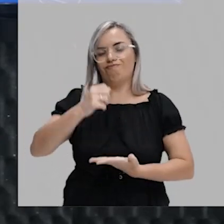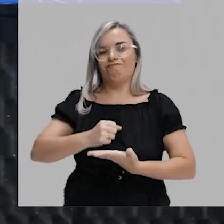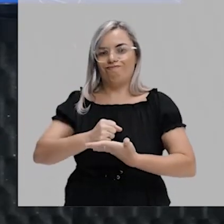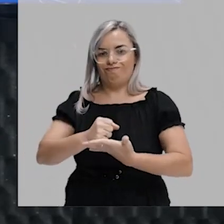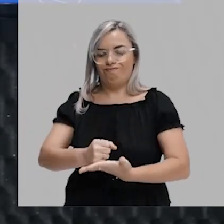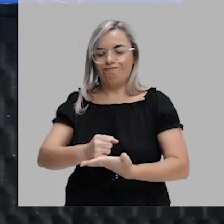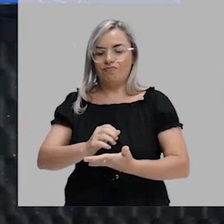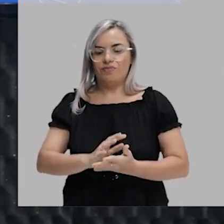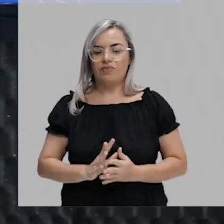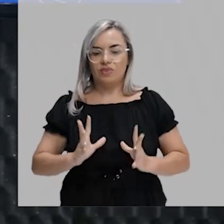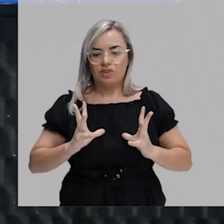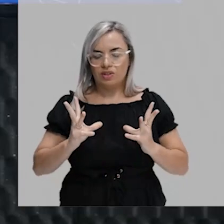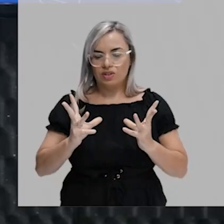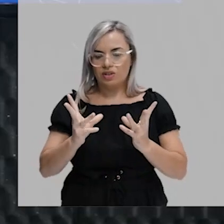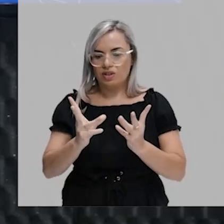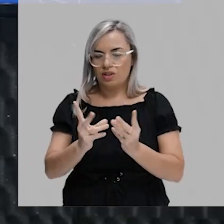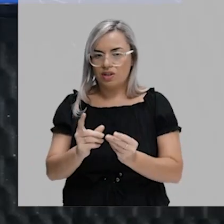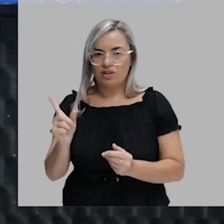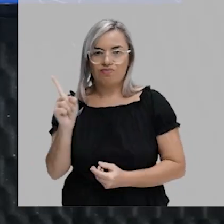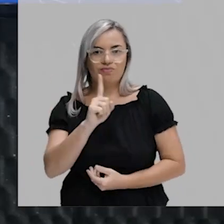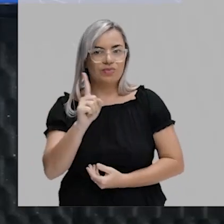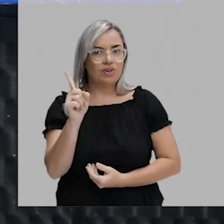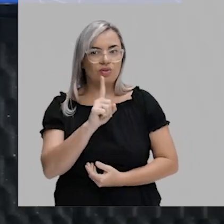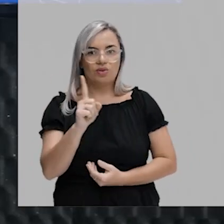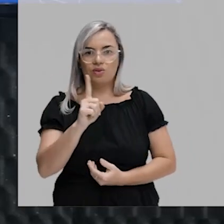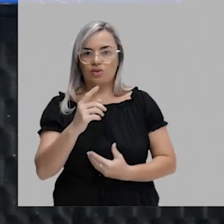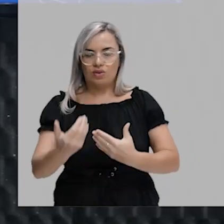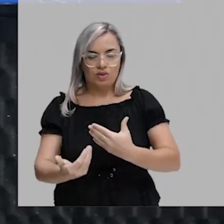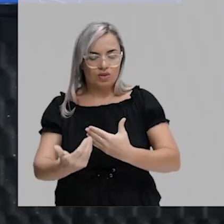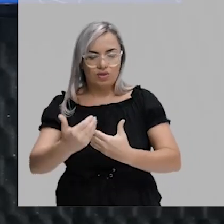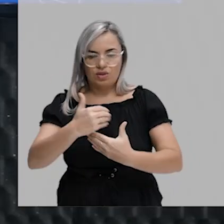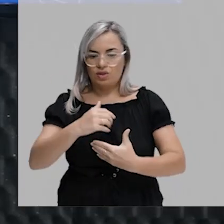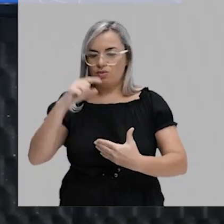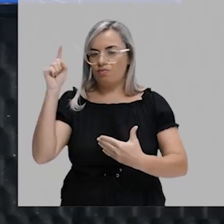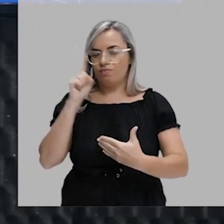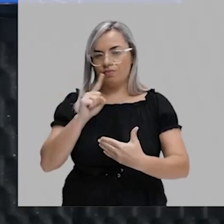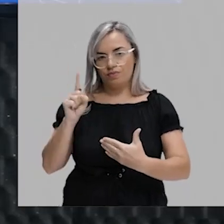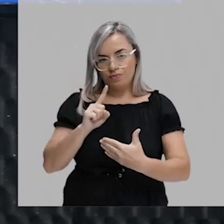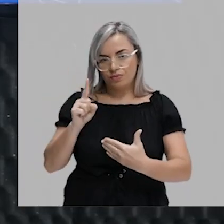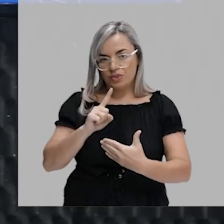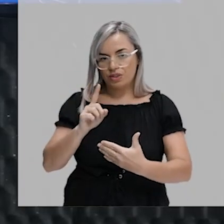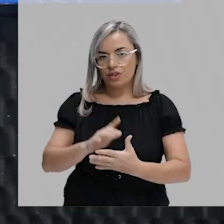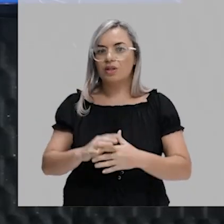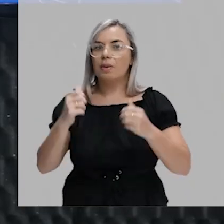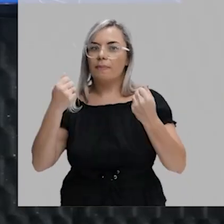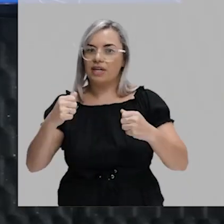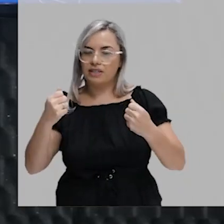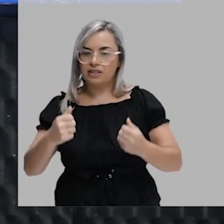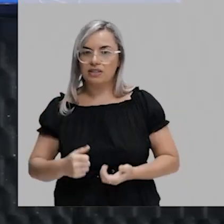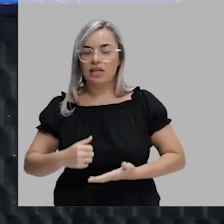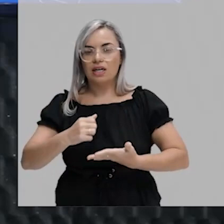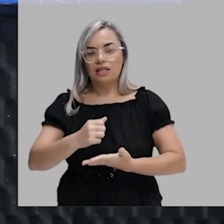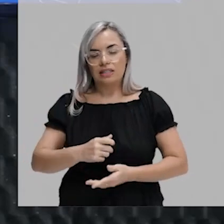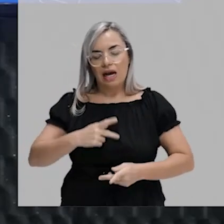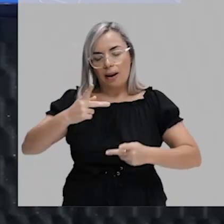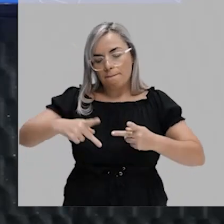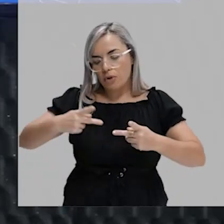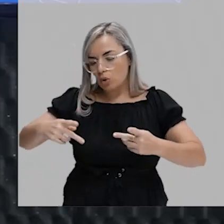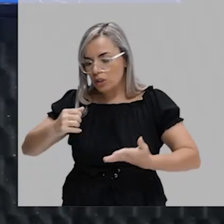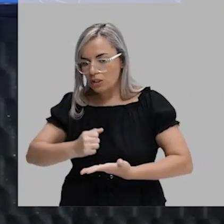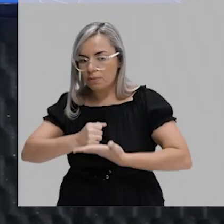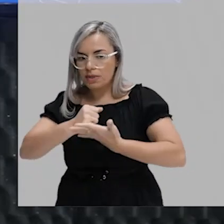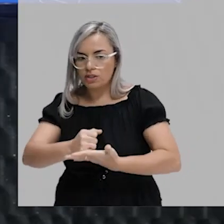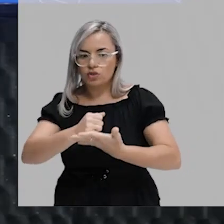essas substâncias aqui, elas não conseguem passar por meio dessa bicamada fosfolipídica. Tá?